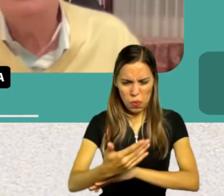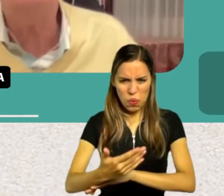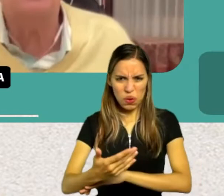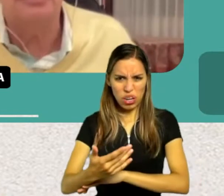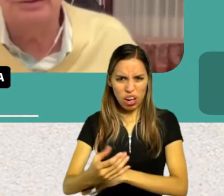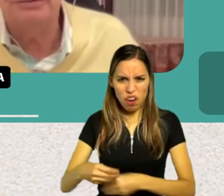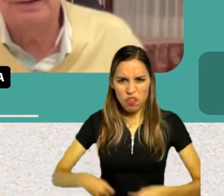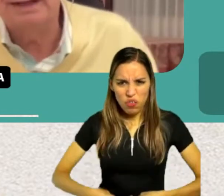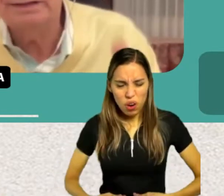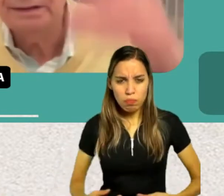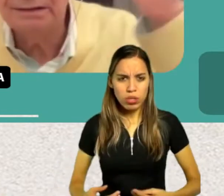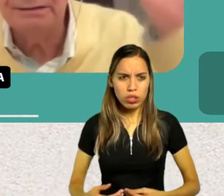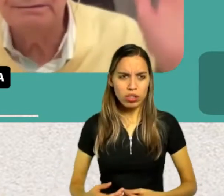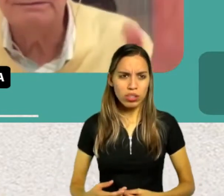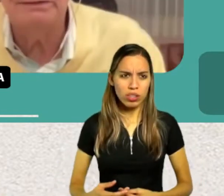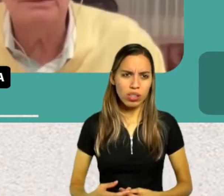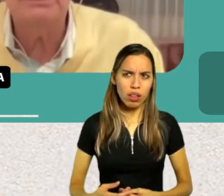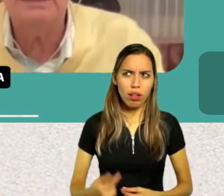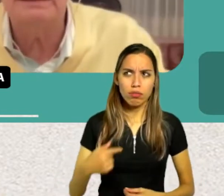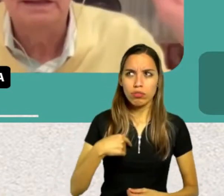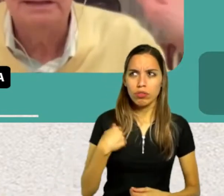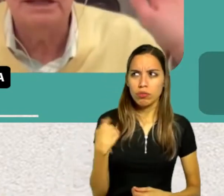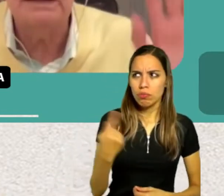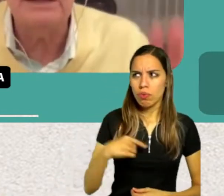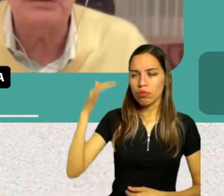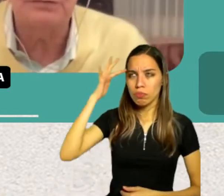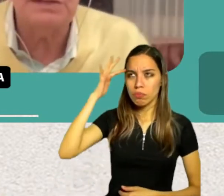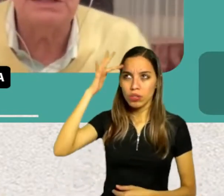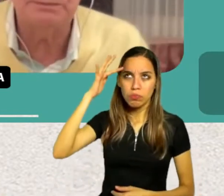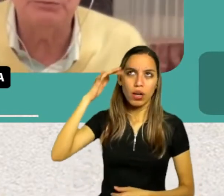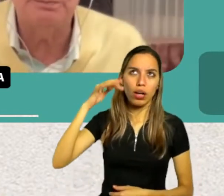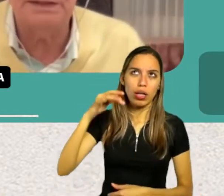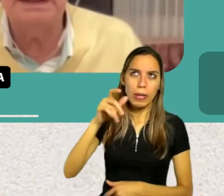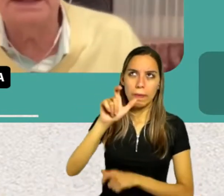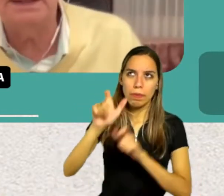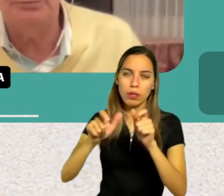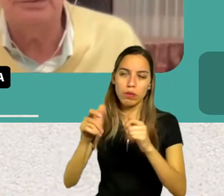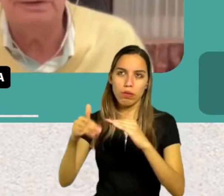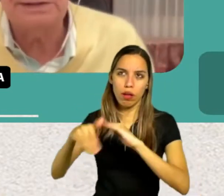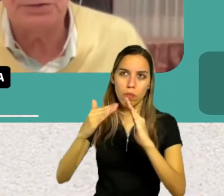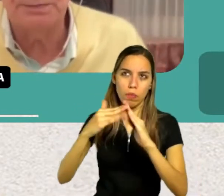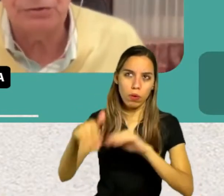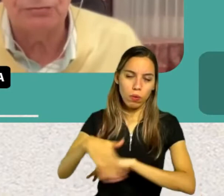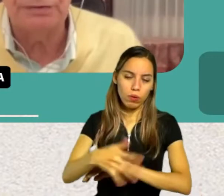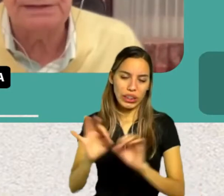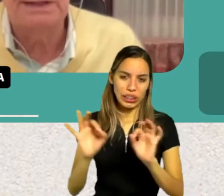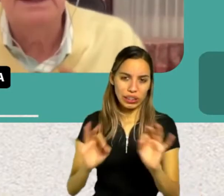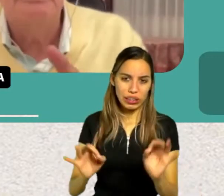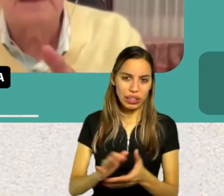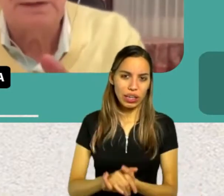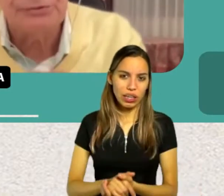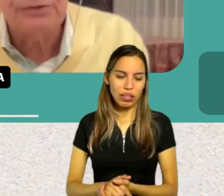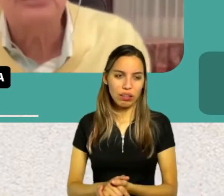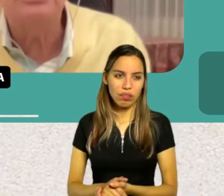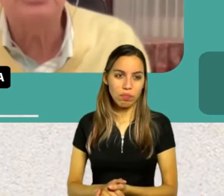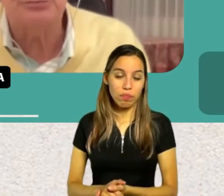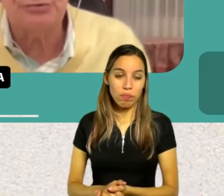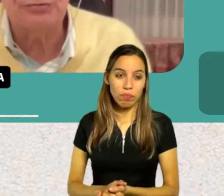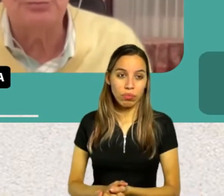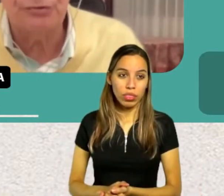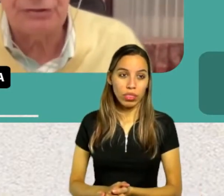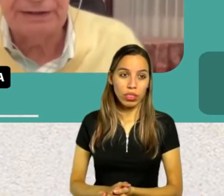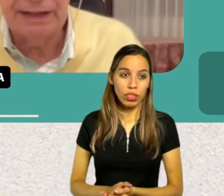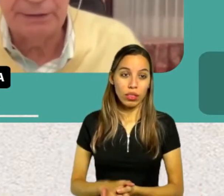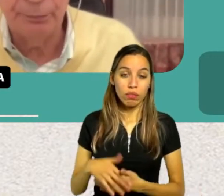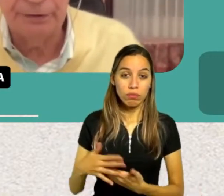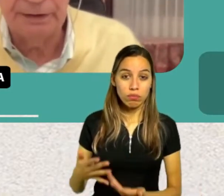temos é um sonho, né? Eu já tenho idade suficiente para não perder tempo com essas pessoas. Mas nós,